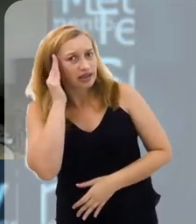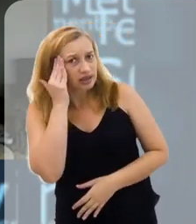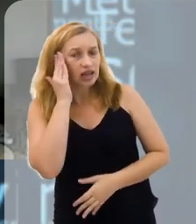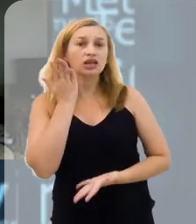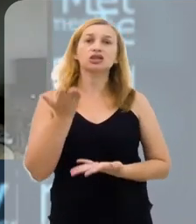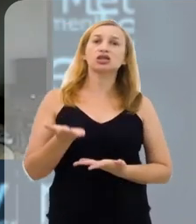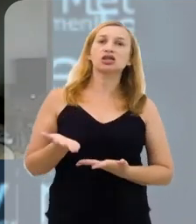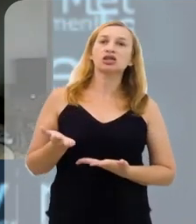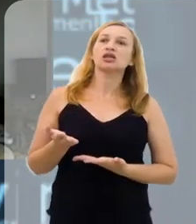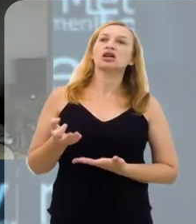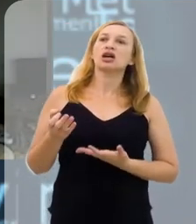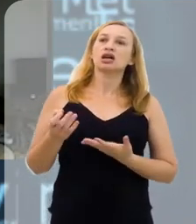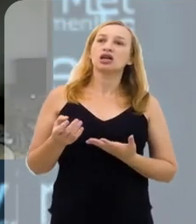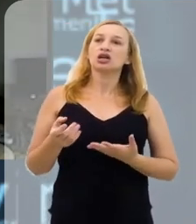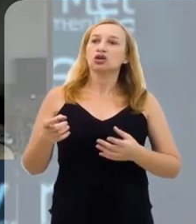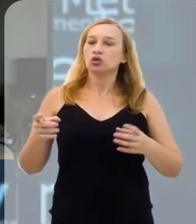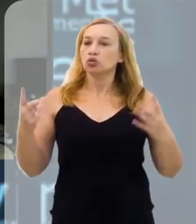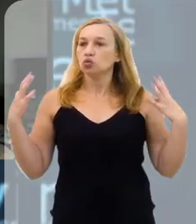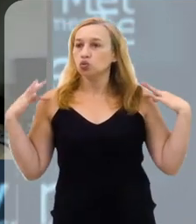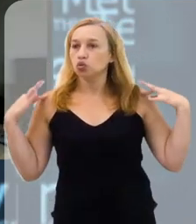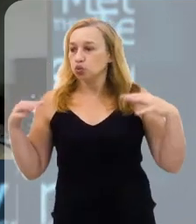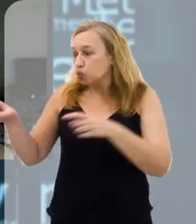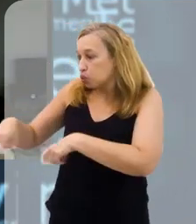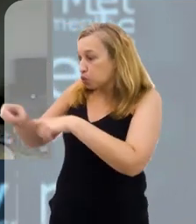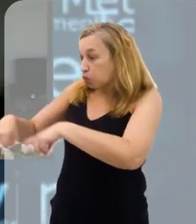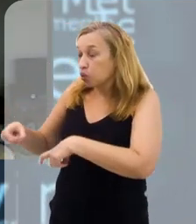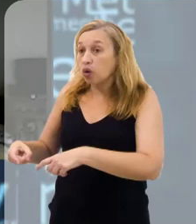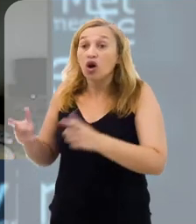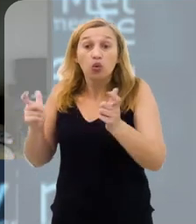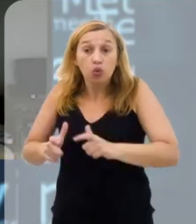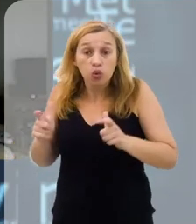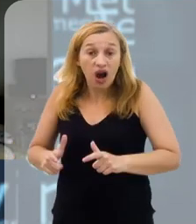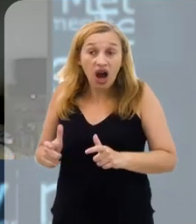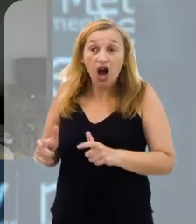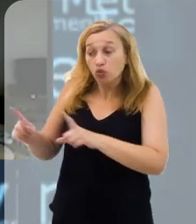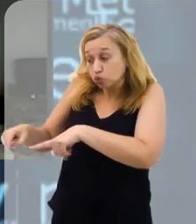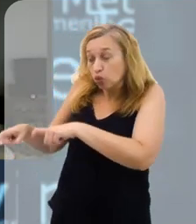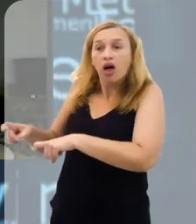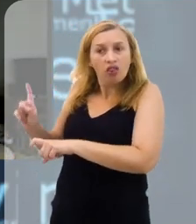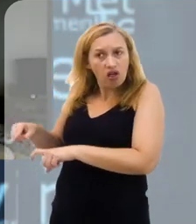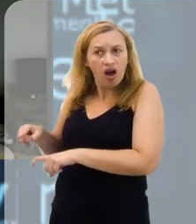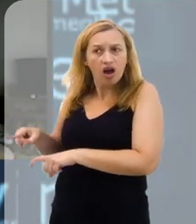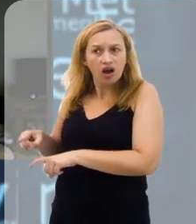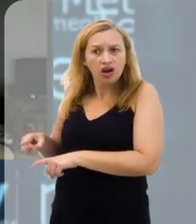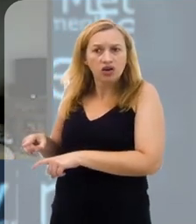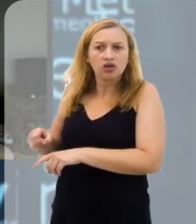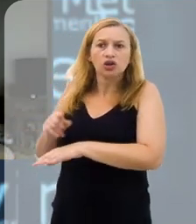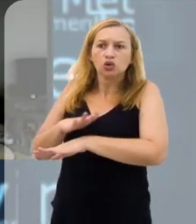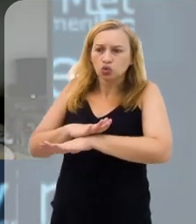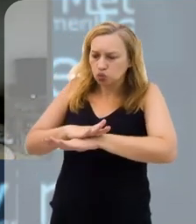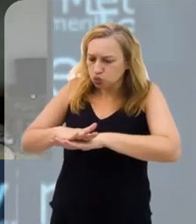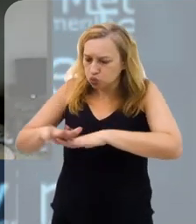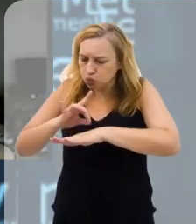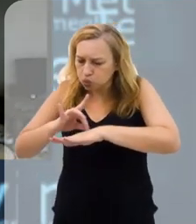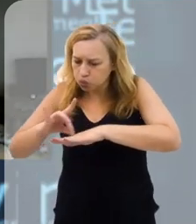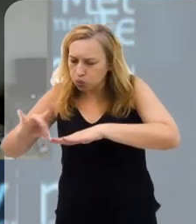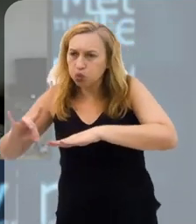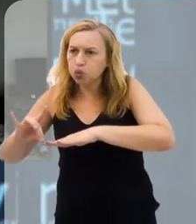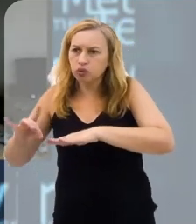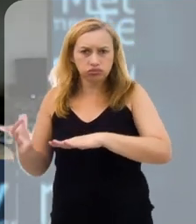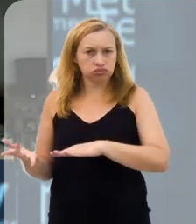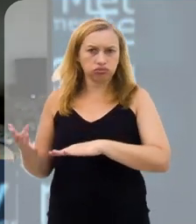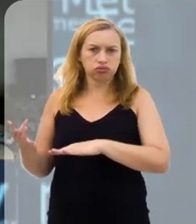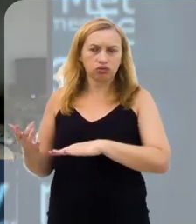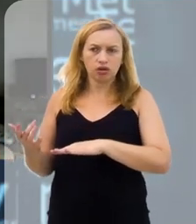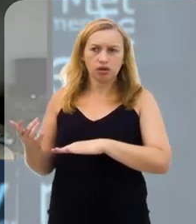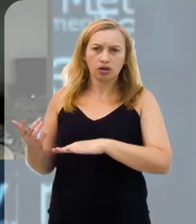já entende que o turismo rural é feito em localidades rurais, né? E você encontrar uma estrada de chão não